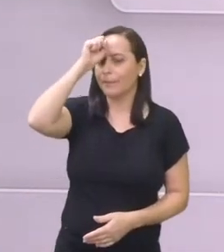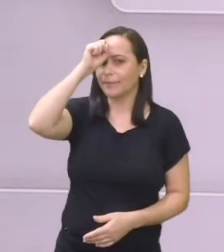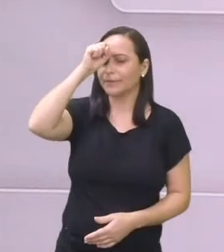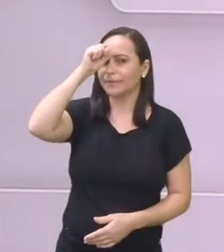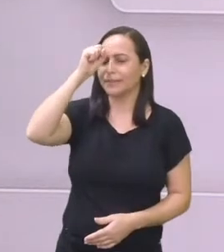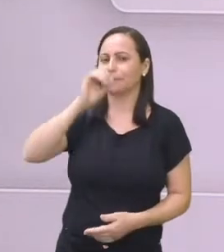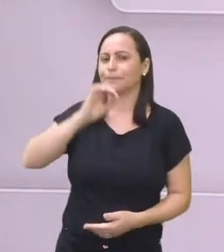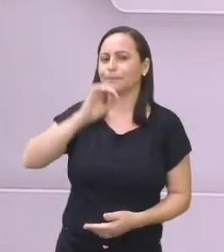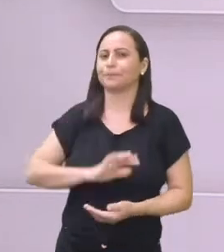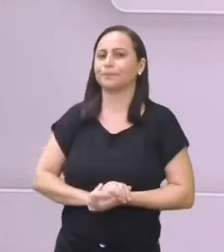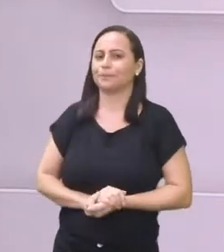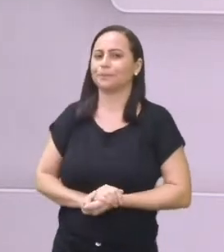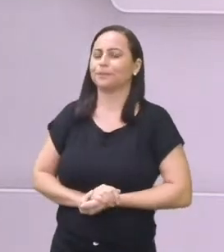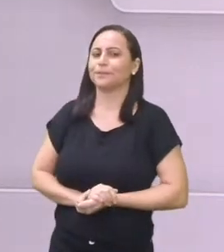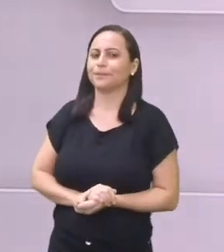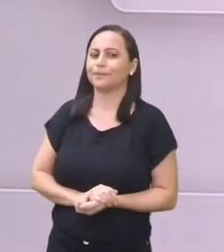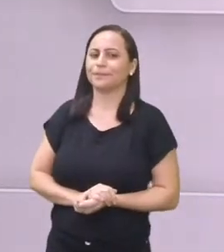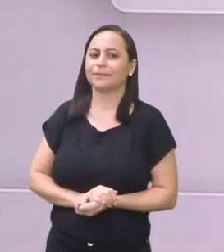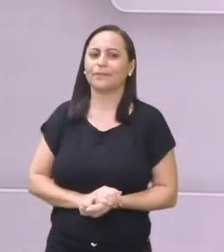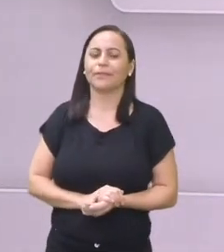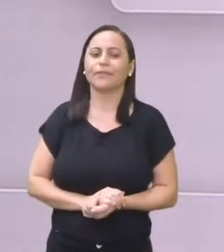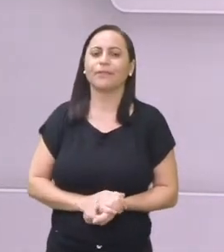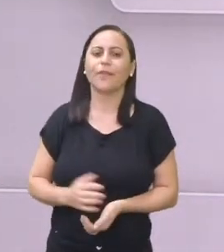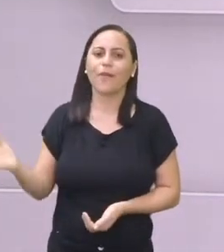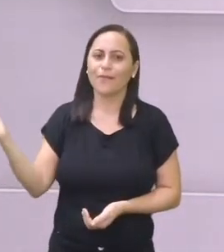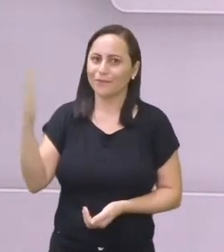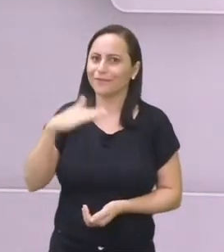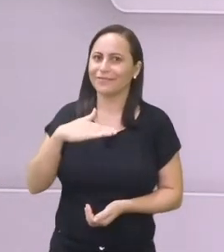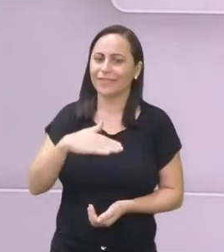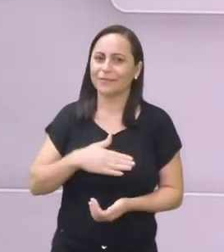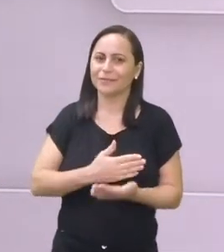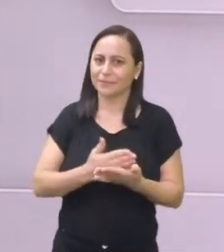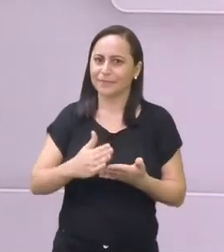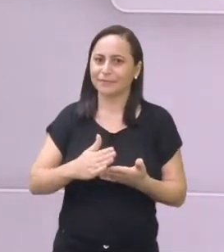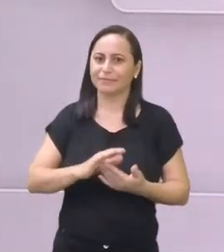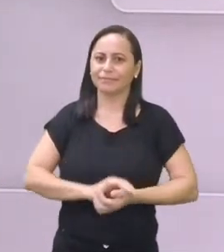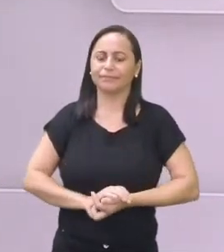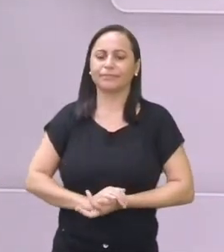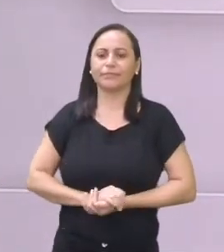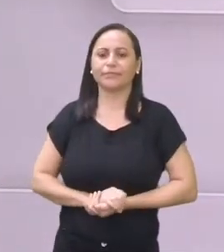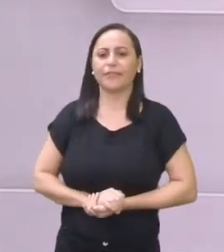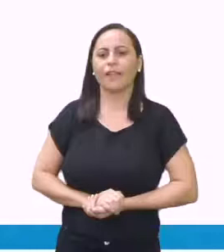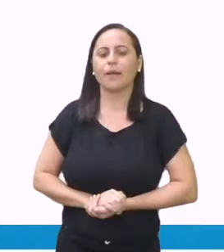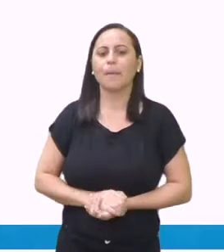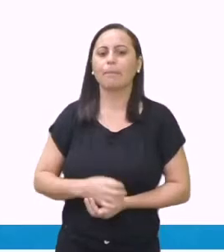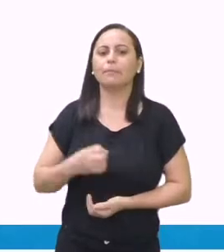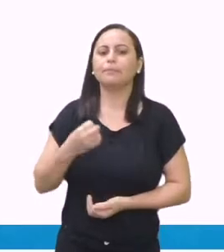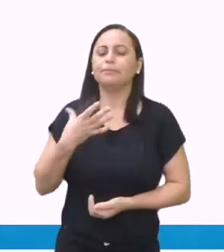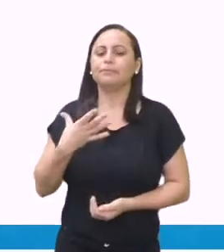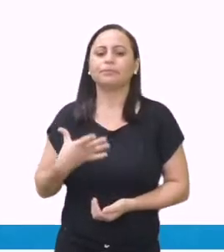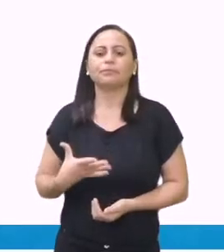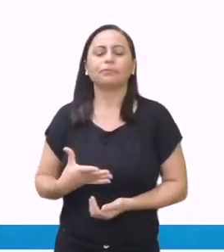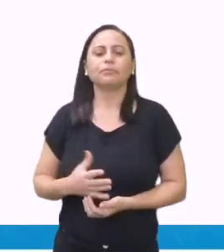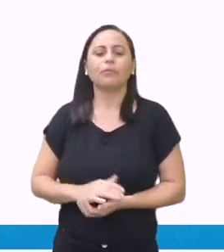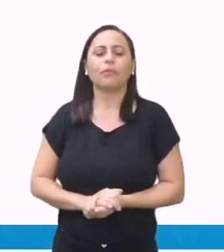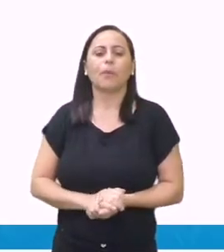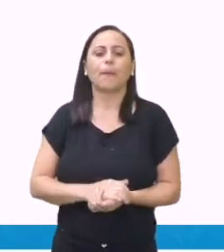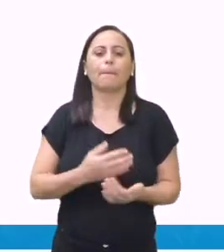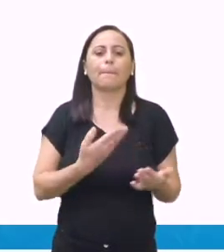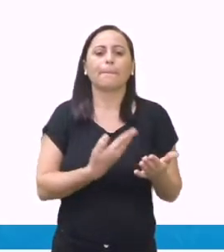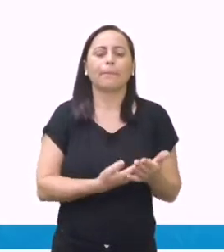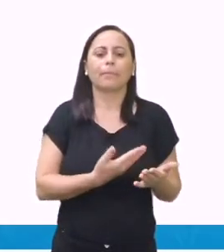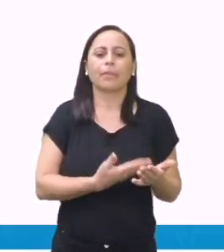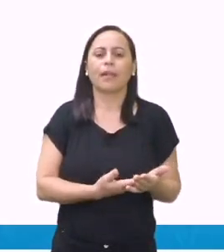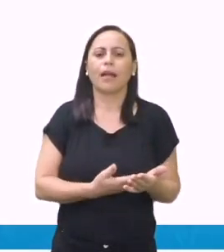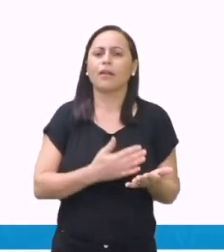vocês com certeza já adquiriram. Vamos lá? Bom, a nossa aula de hoje vai começar da